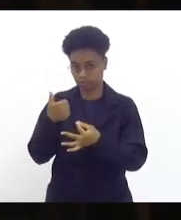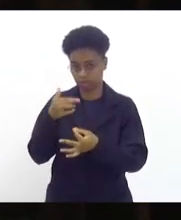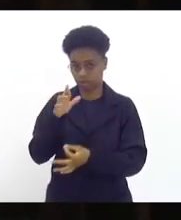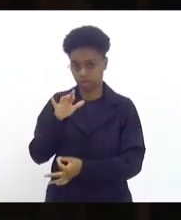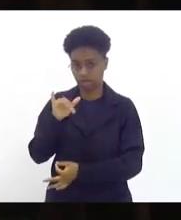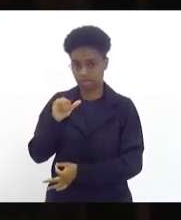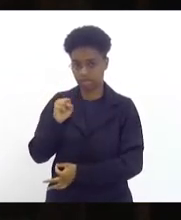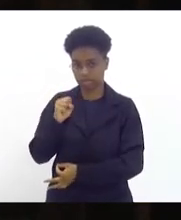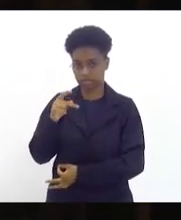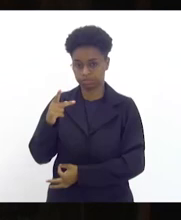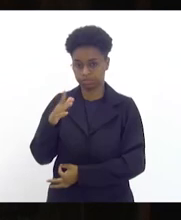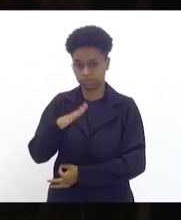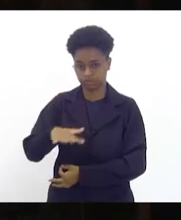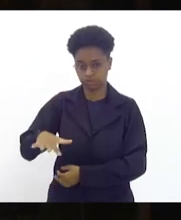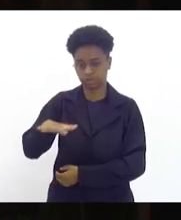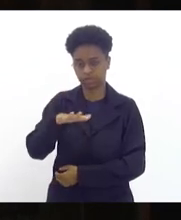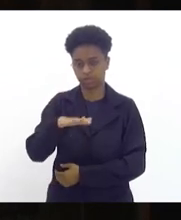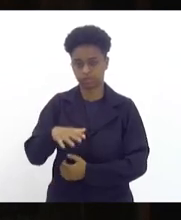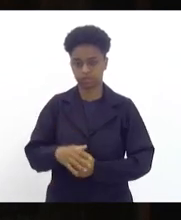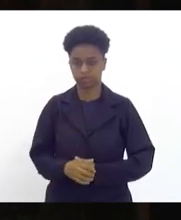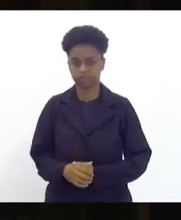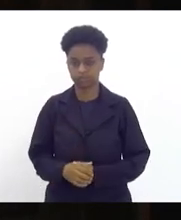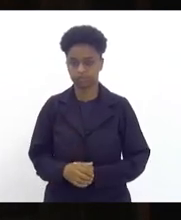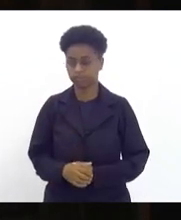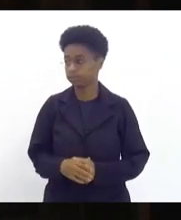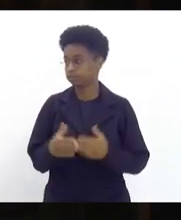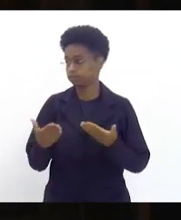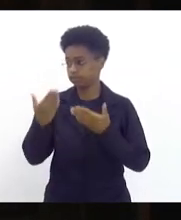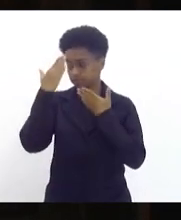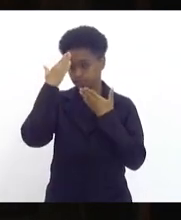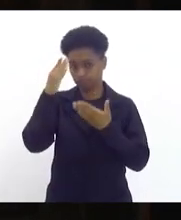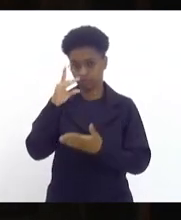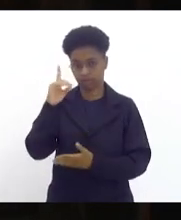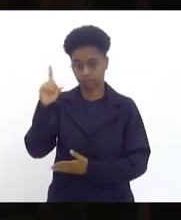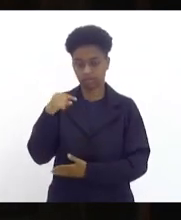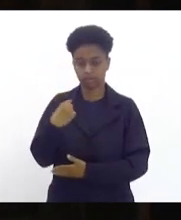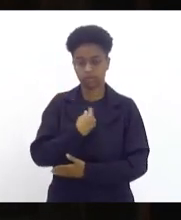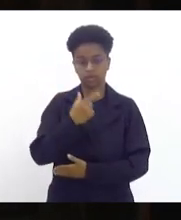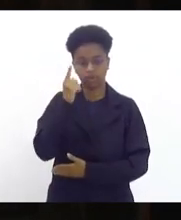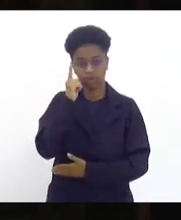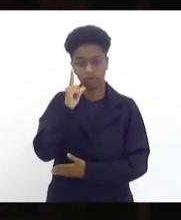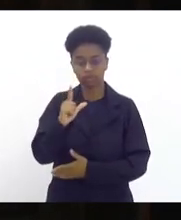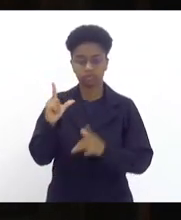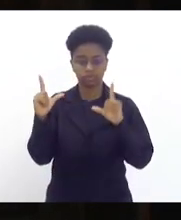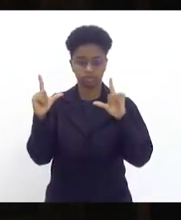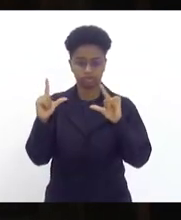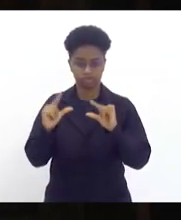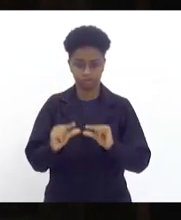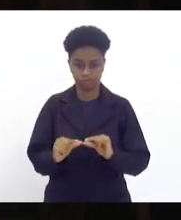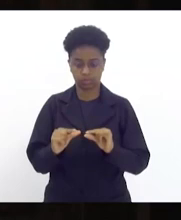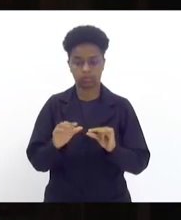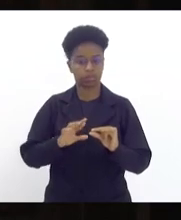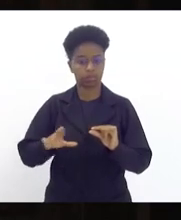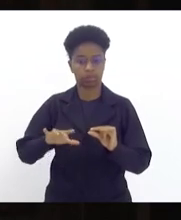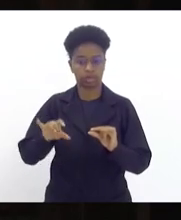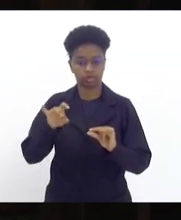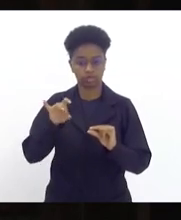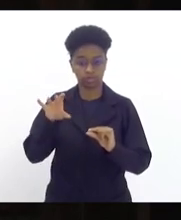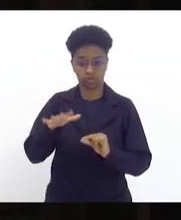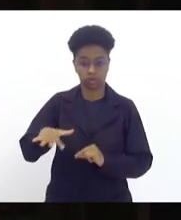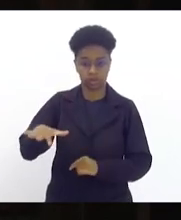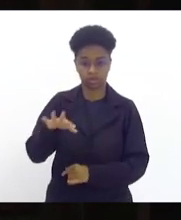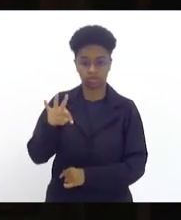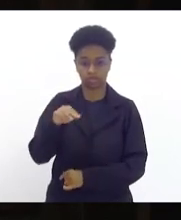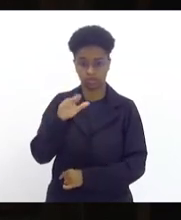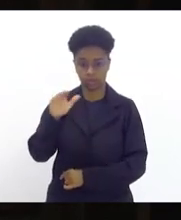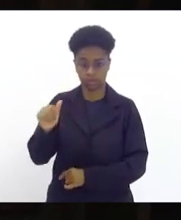como um todo e graças a Deus a gente tem conseguido diminuir os índices não só na área da Tijuca como nos